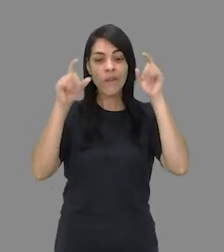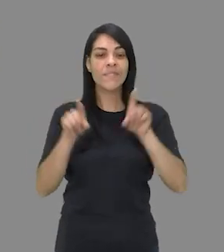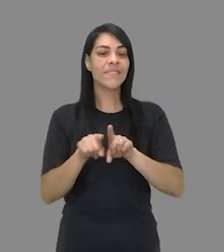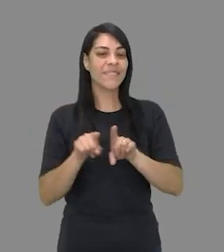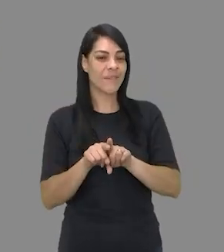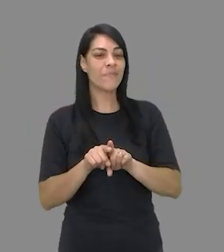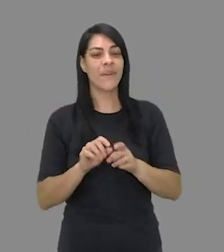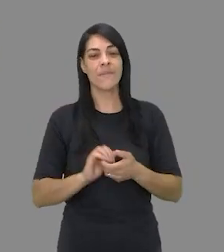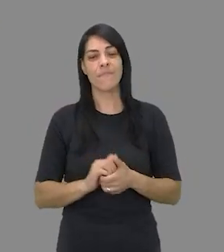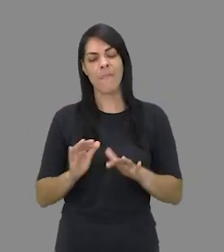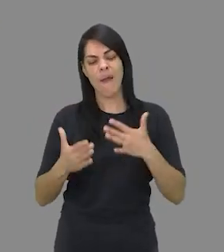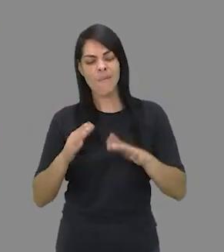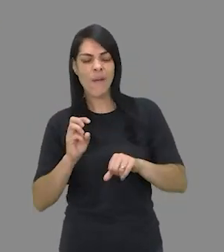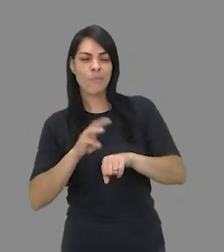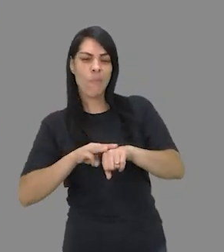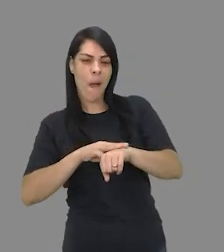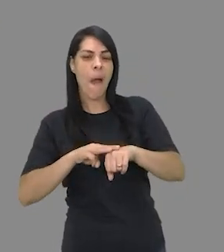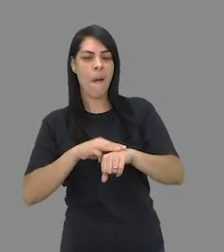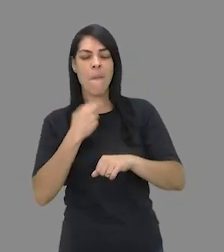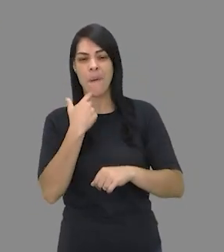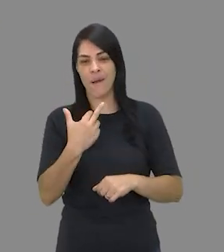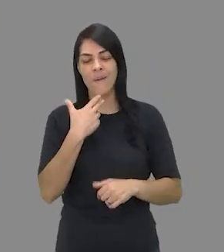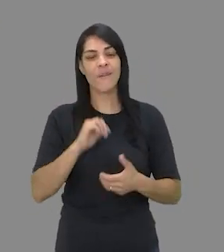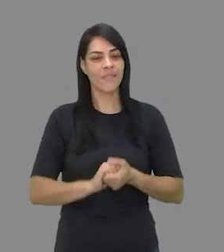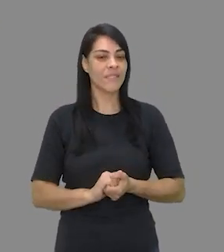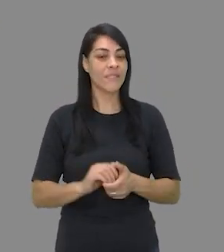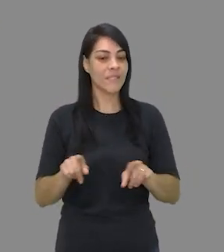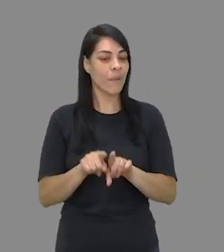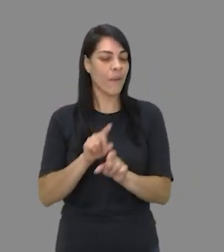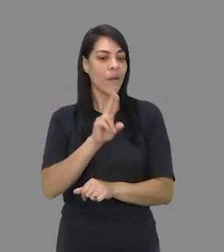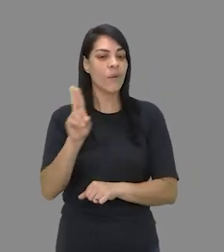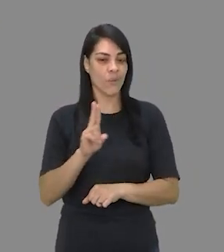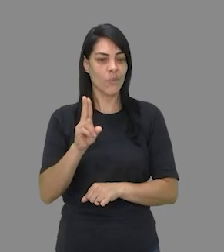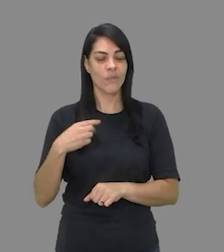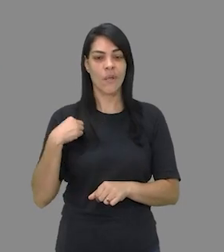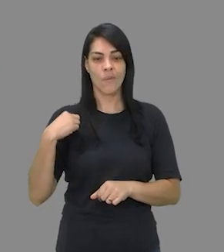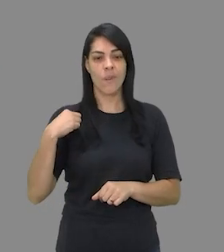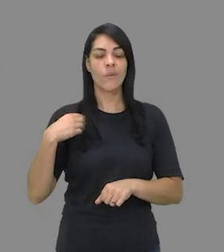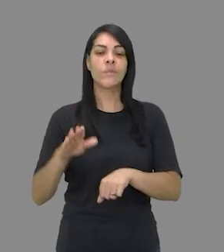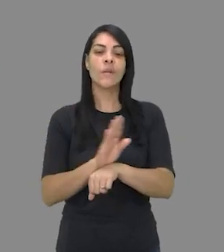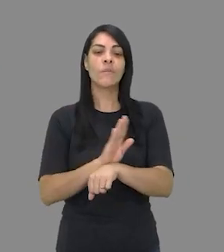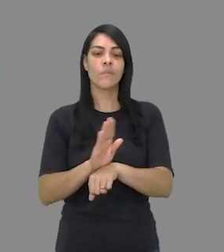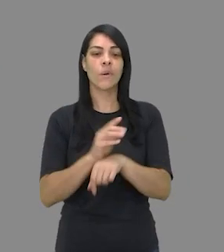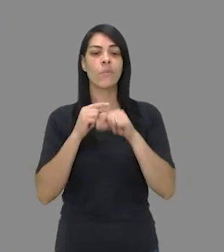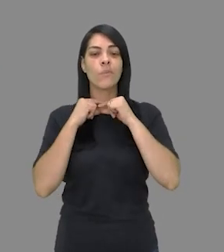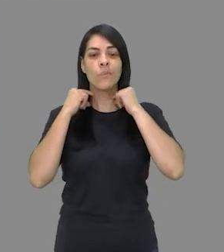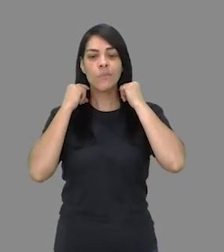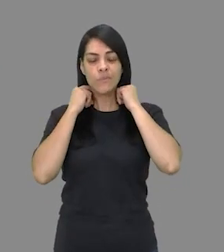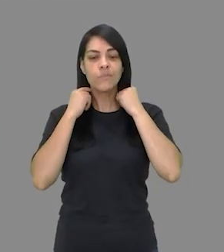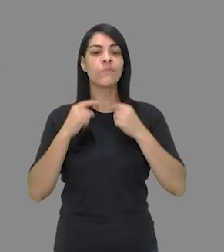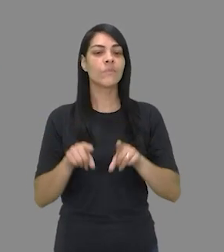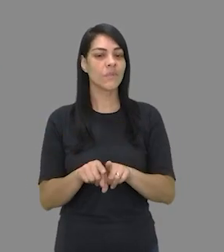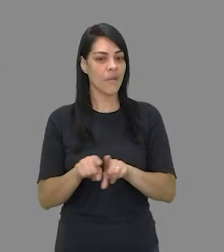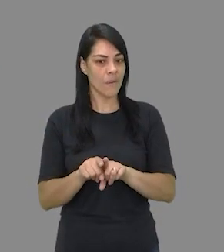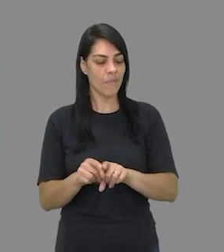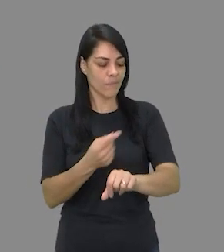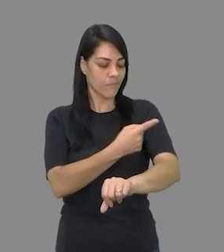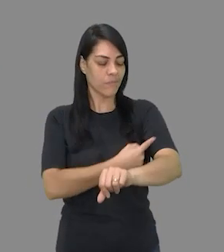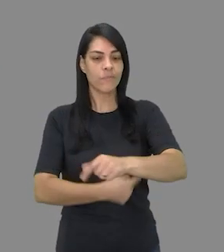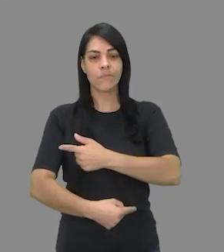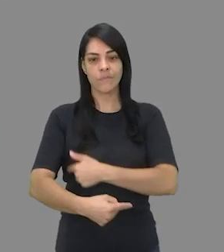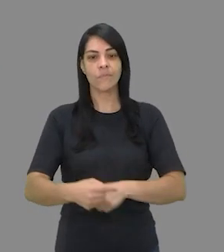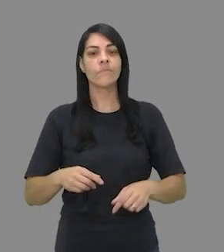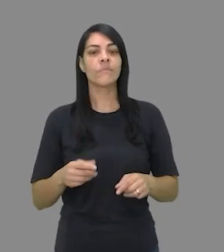uma armação meio marrom, estou com uma blusa bege, de gola um pouco alta e manga